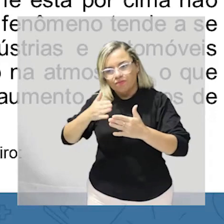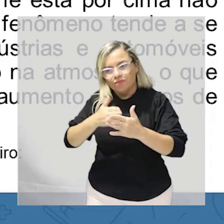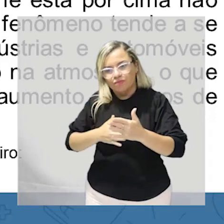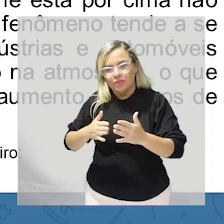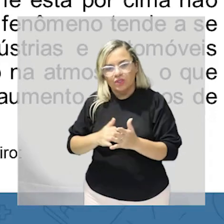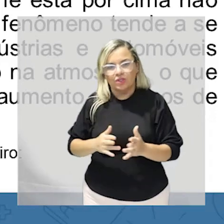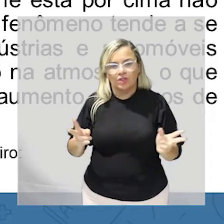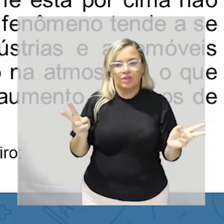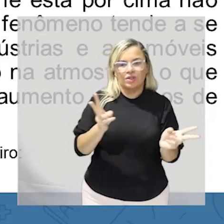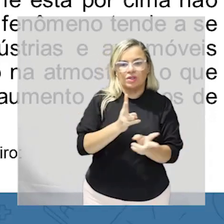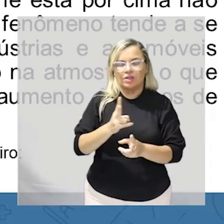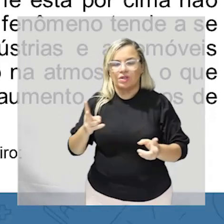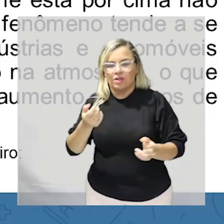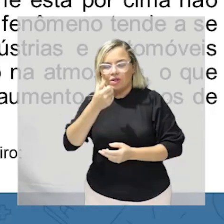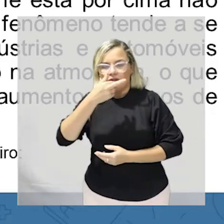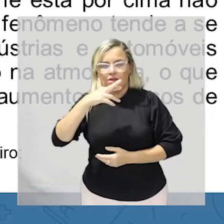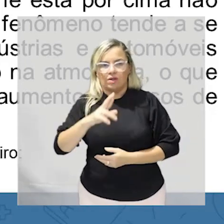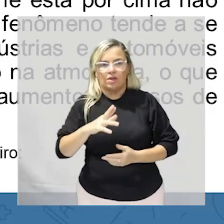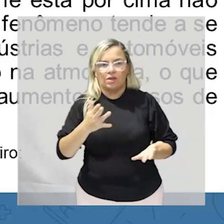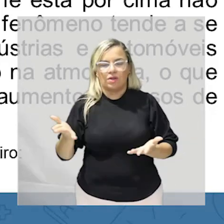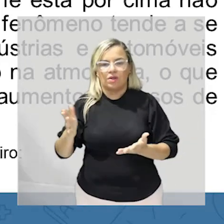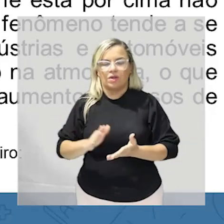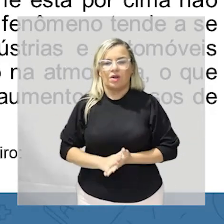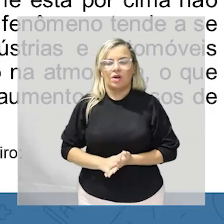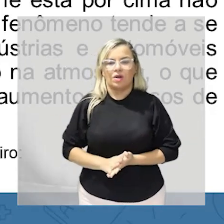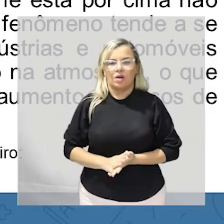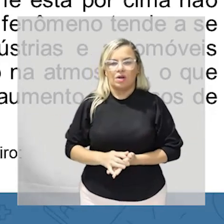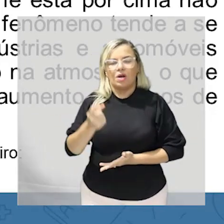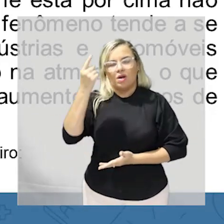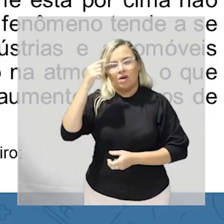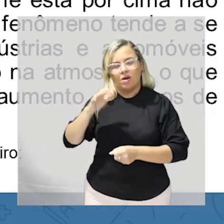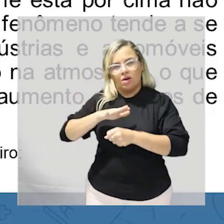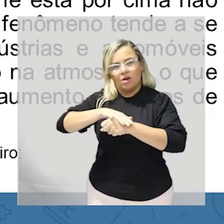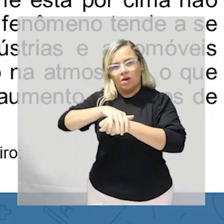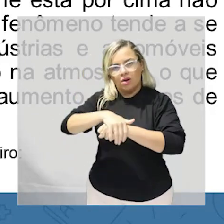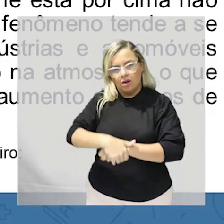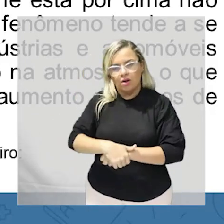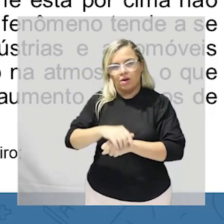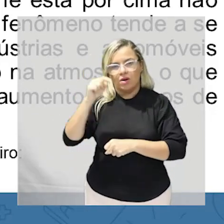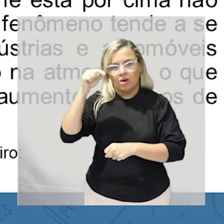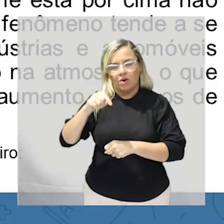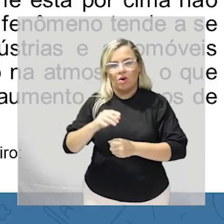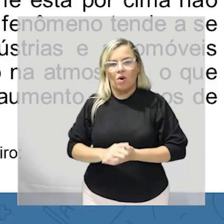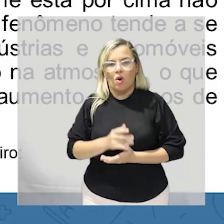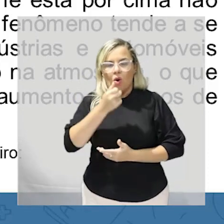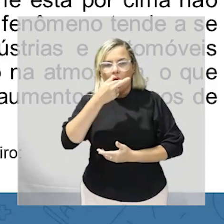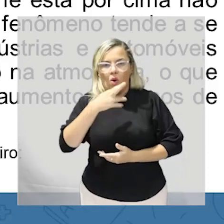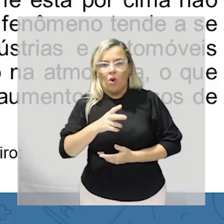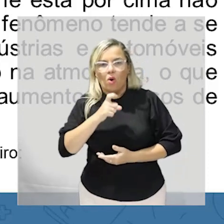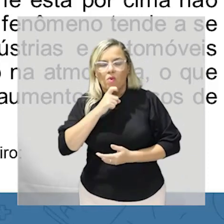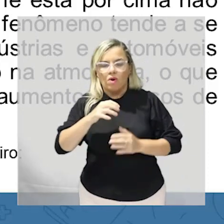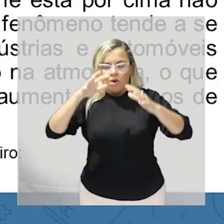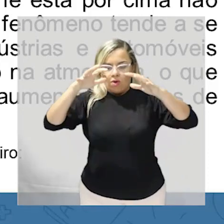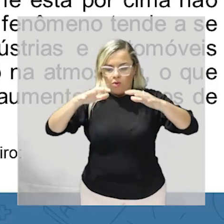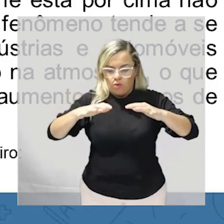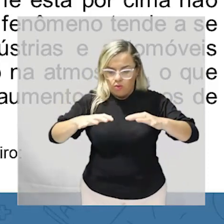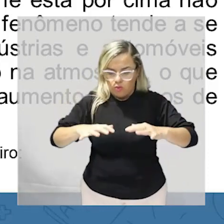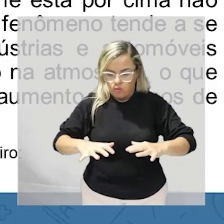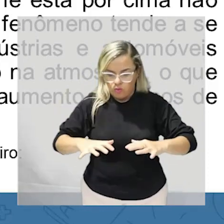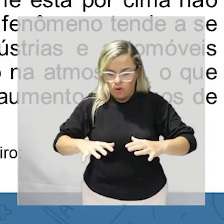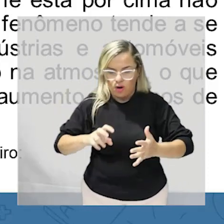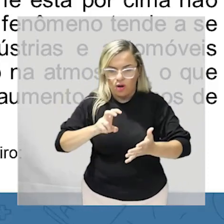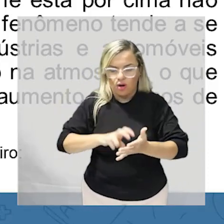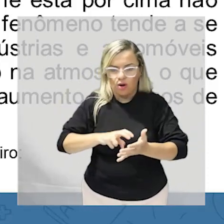ar natural, de noite, tá? Fica mais frio, o ar mais frio ele é mais denso, ele desce. De manhã